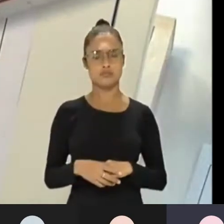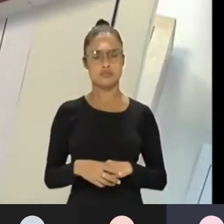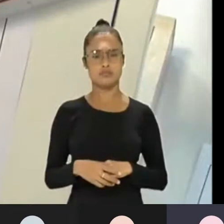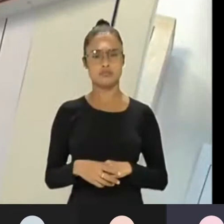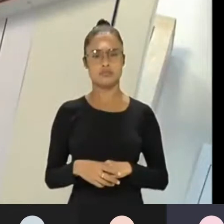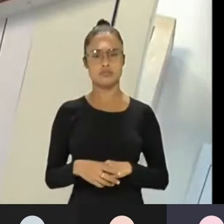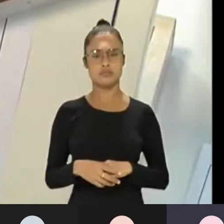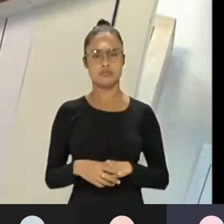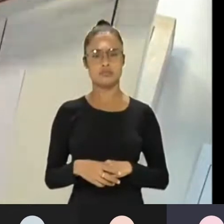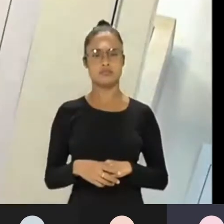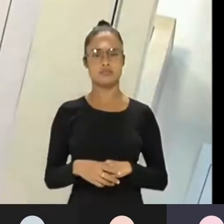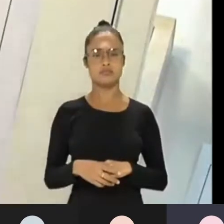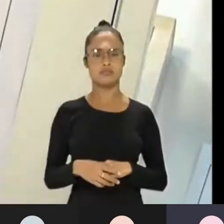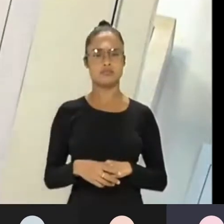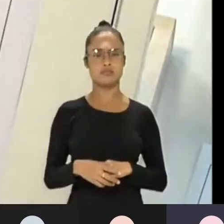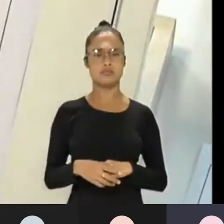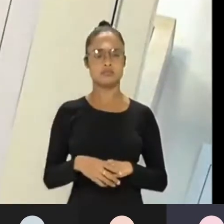Faço um pontinho auxiliar.